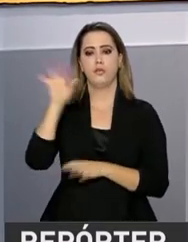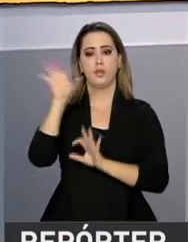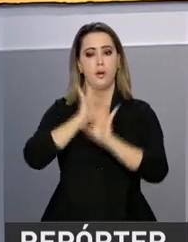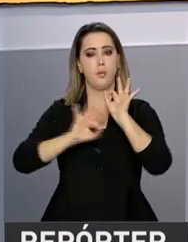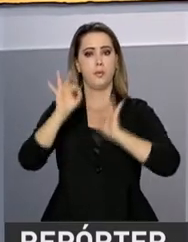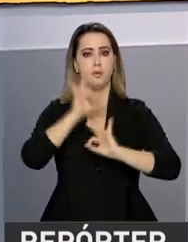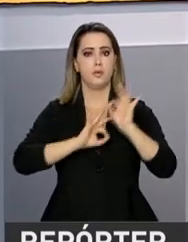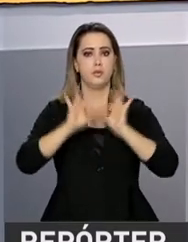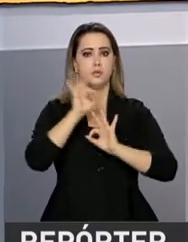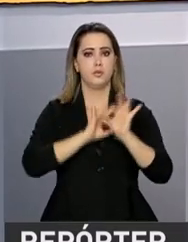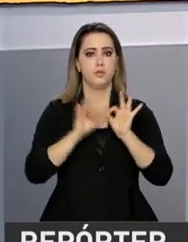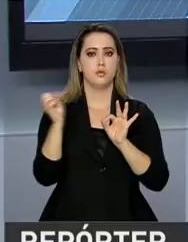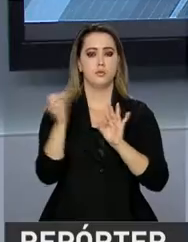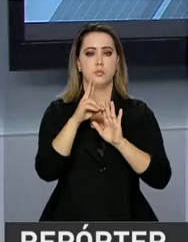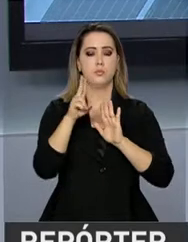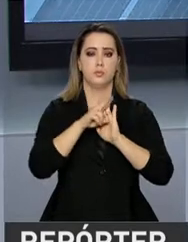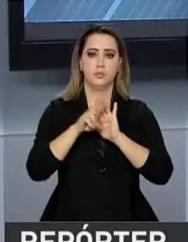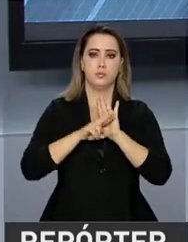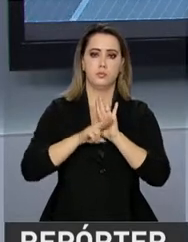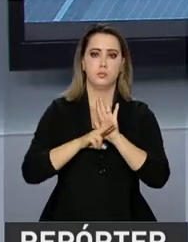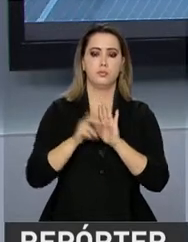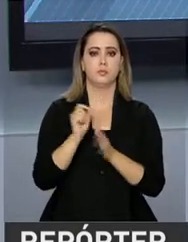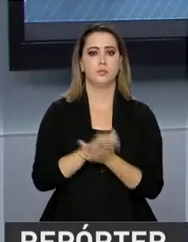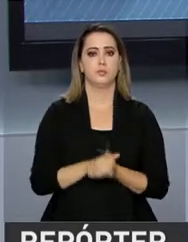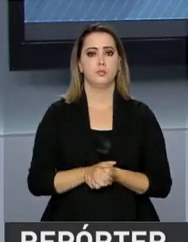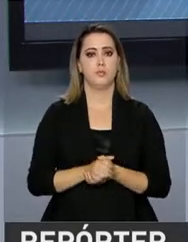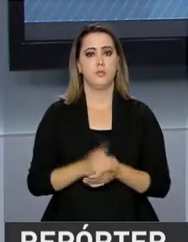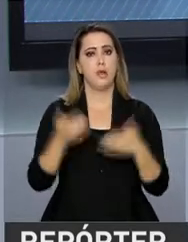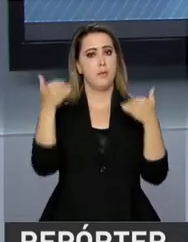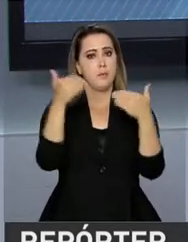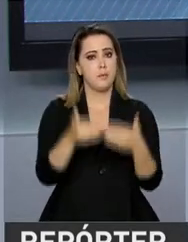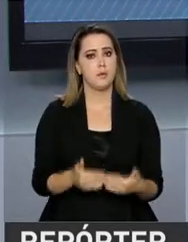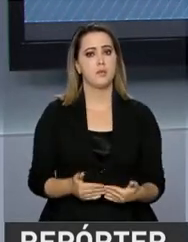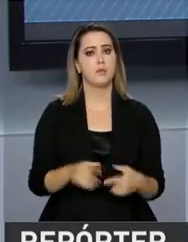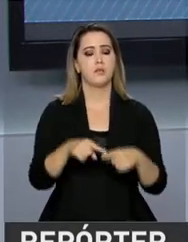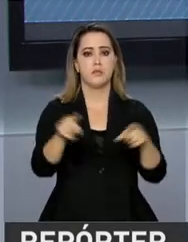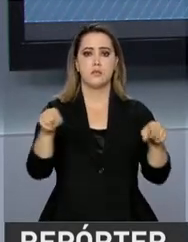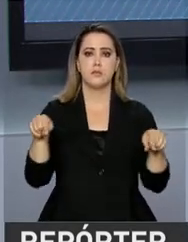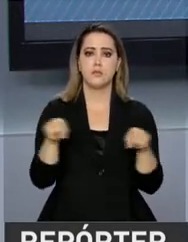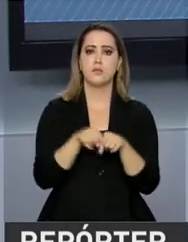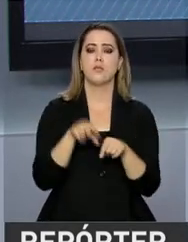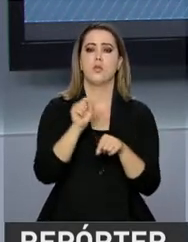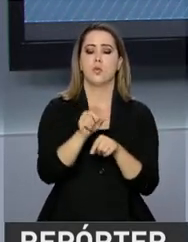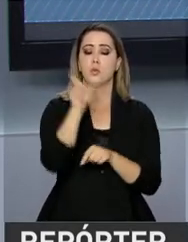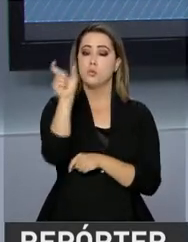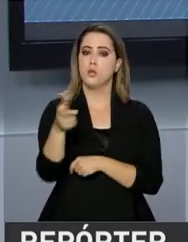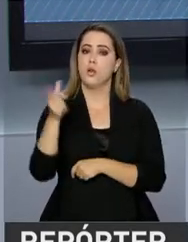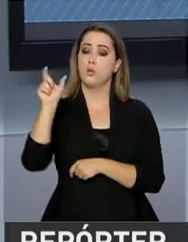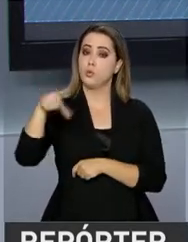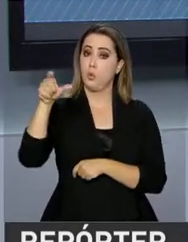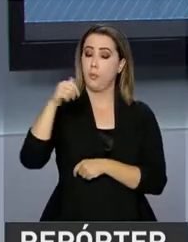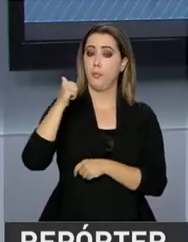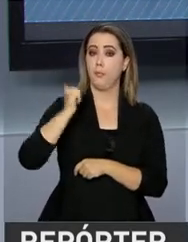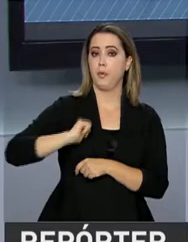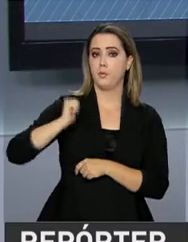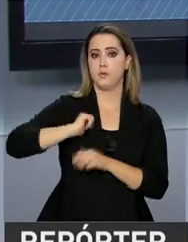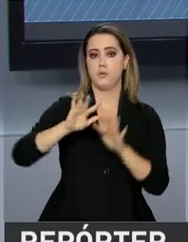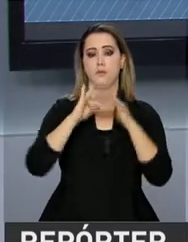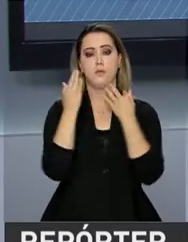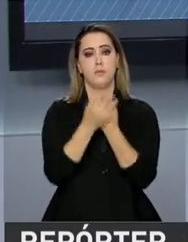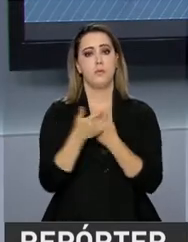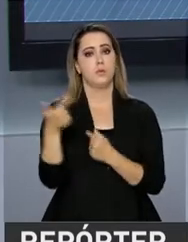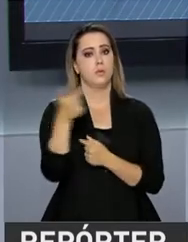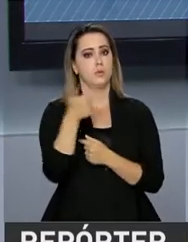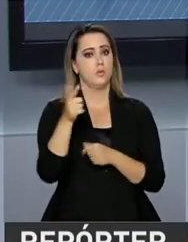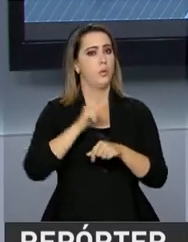das reformas a presença em sala de aula dos alunos do programa bolsa família registrou o segundo melhor